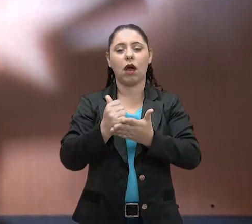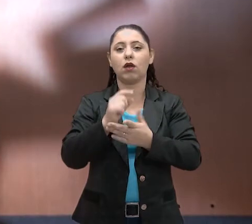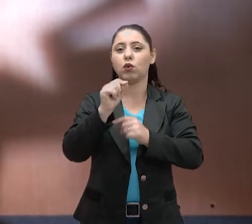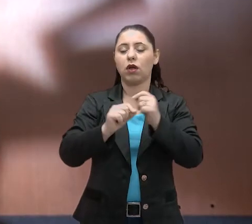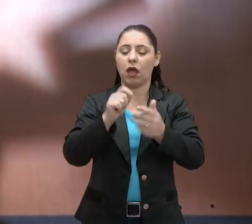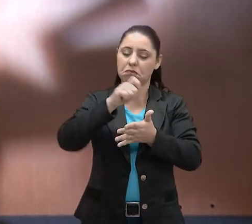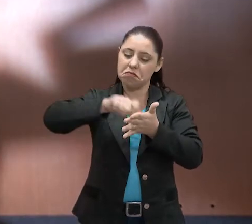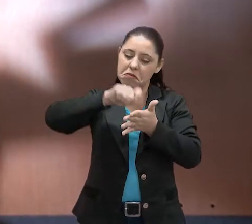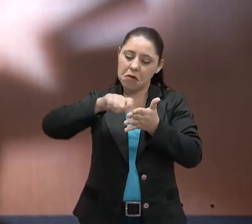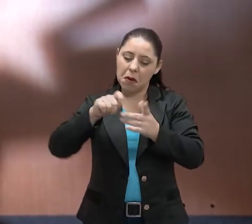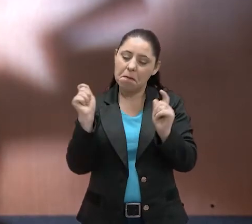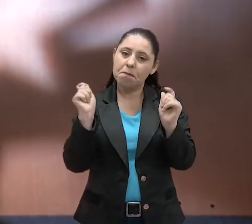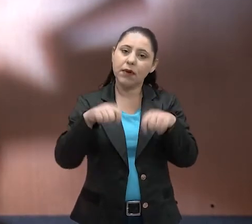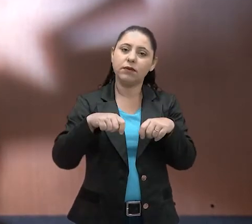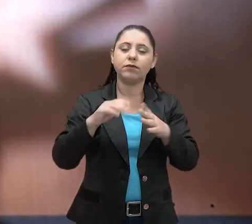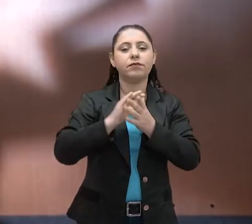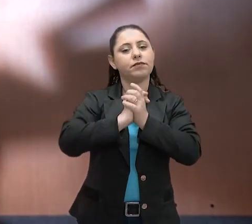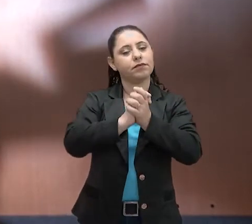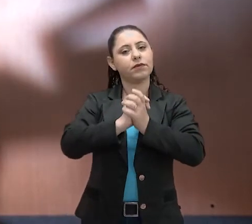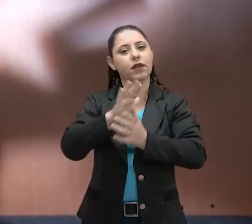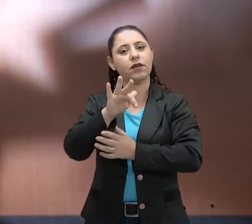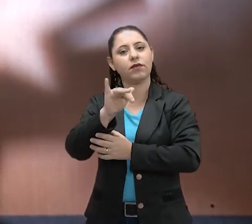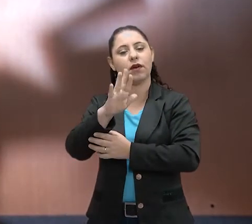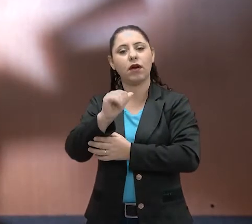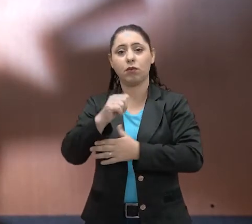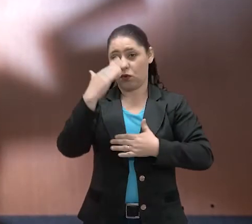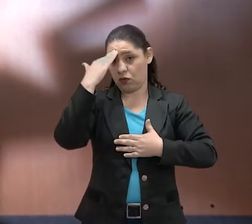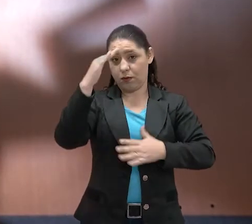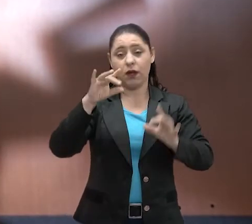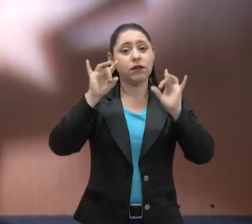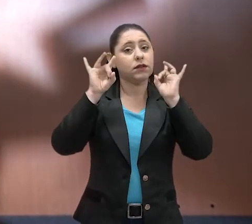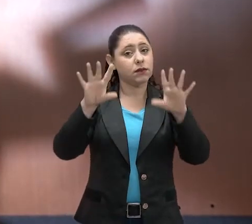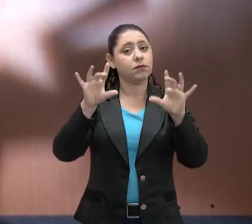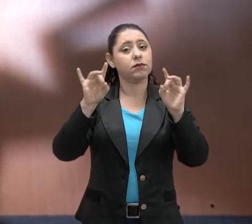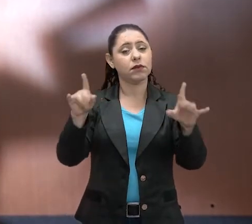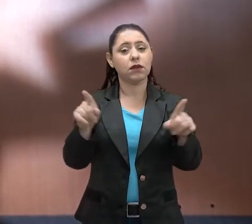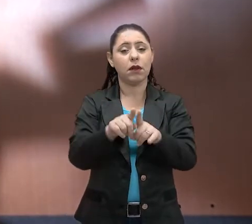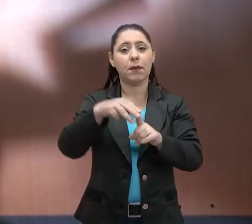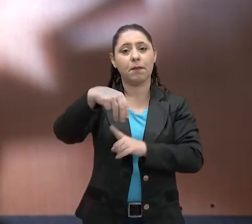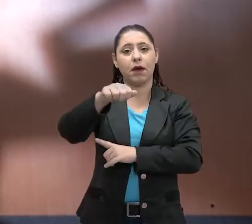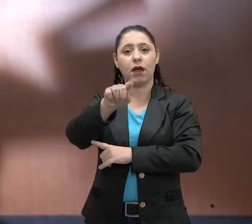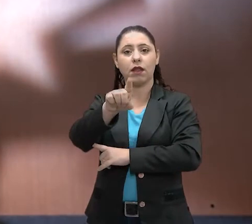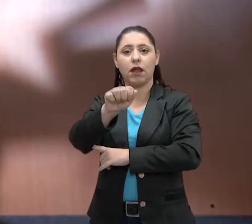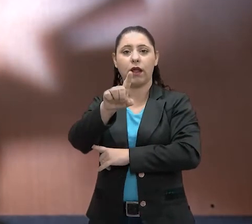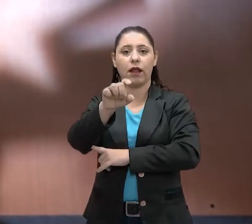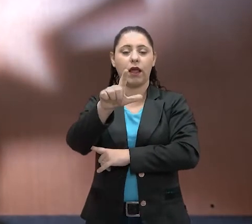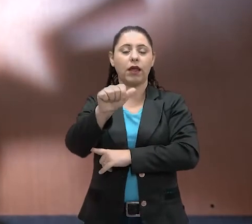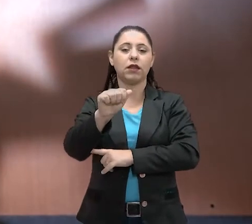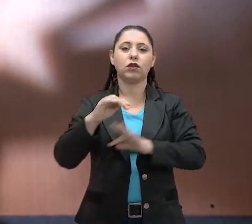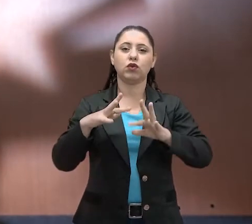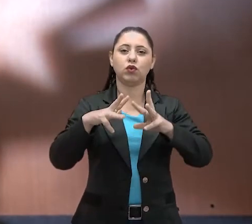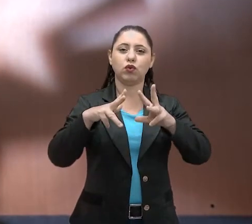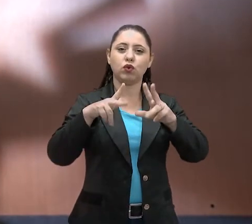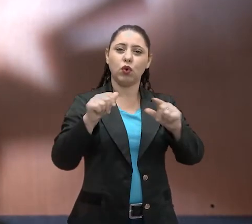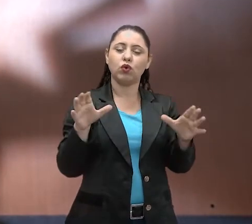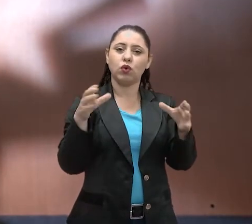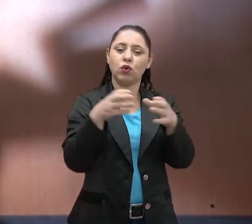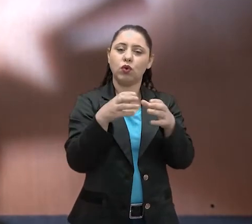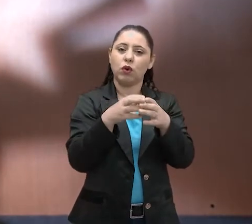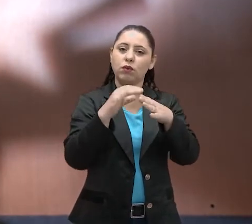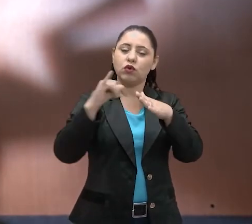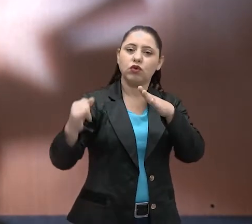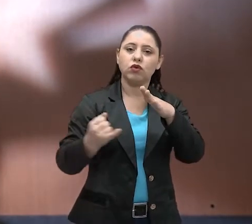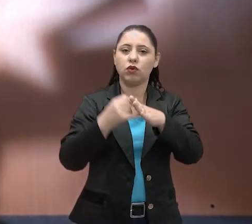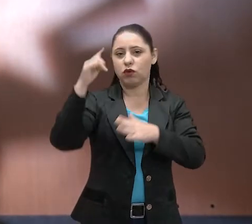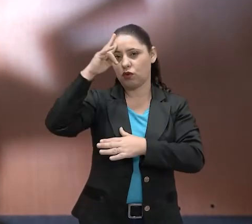para o amadurecimento da escrita. Parabéns, Fábio! E um obrigado muito especial para Madalena Greco e para todos os